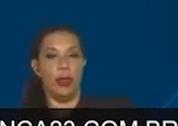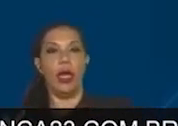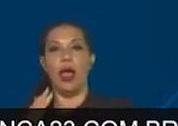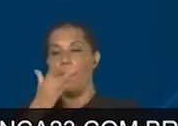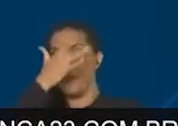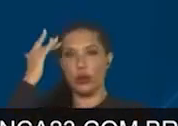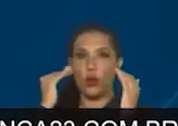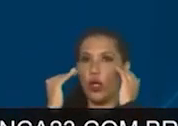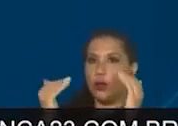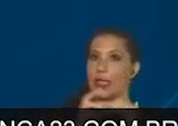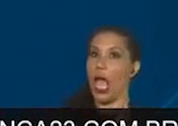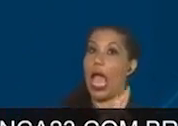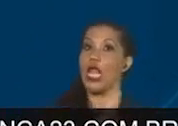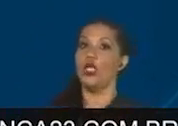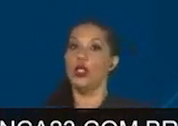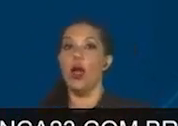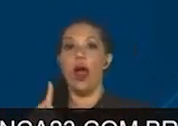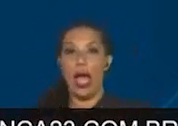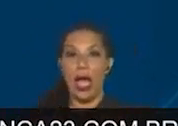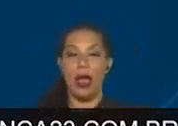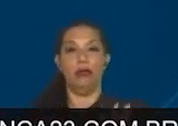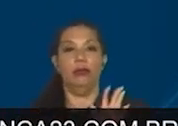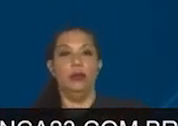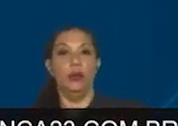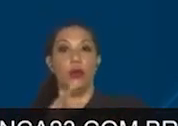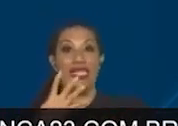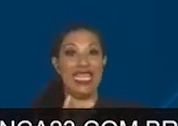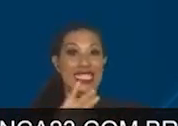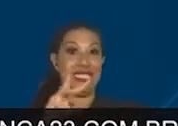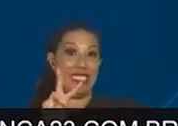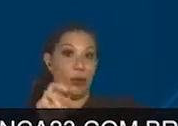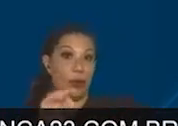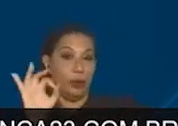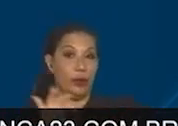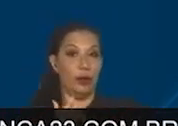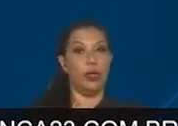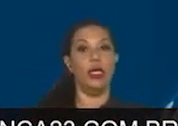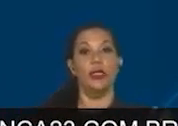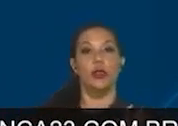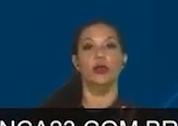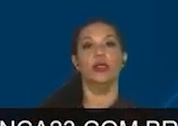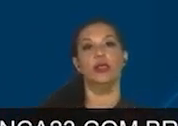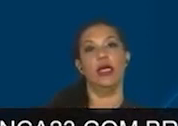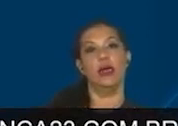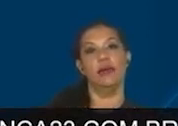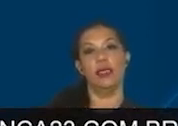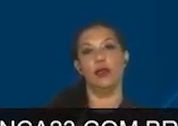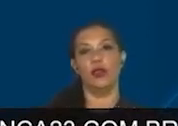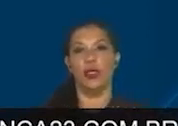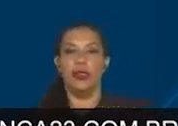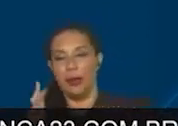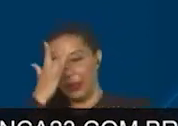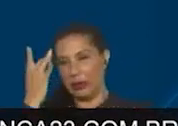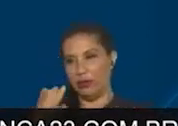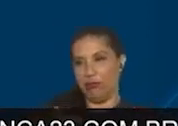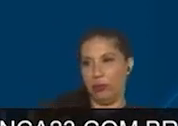intolerância religiosa, com alta de 450%, e as denúncias de misoginia, que é uma aversão a mulheres, com uma